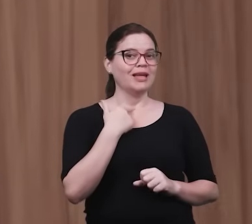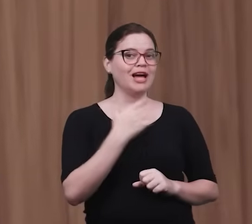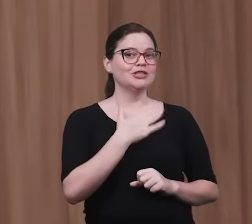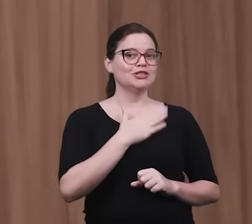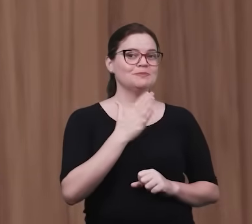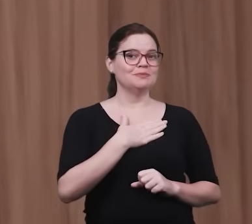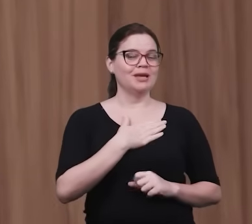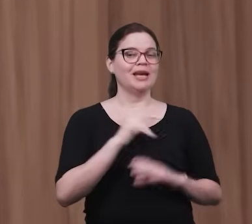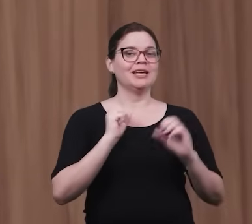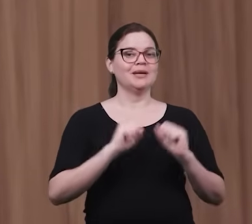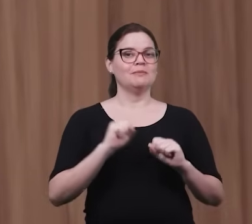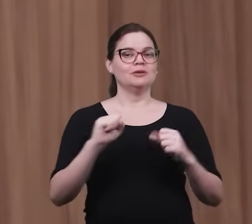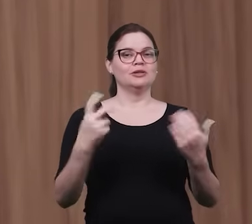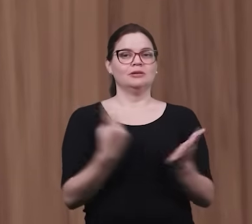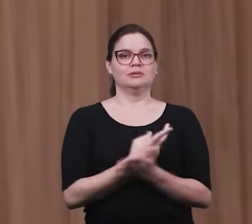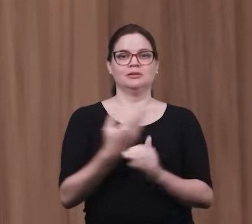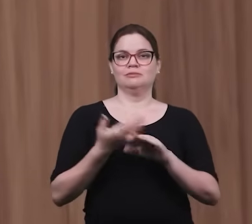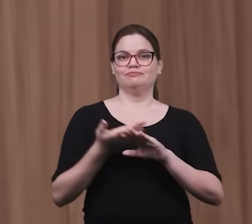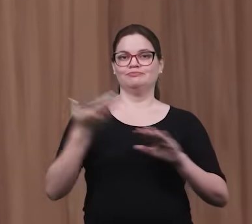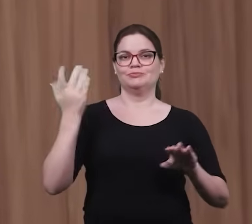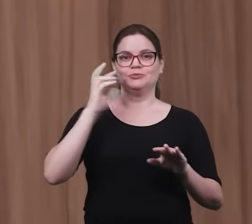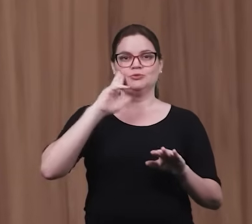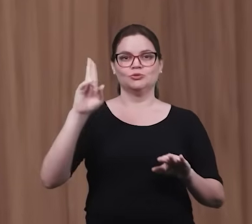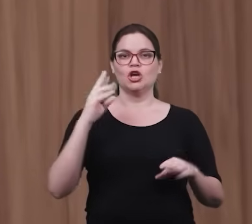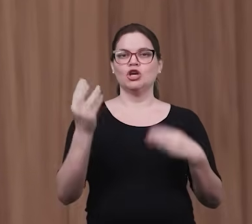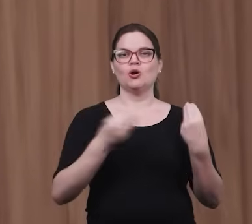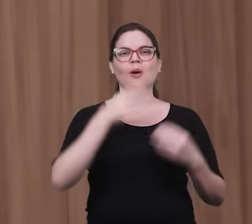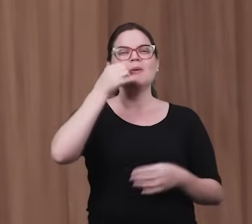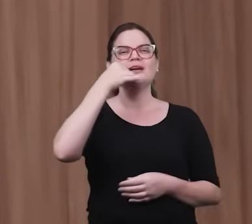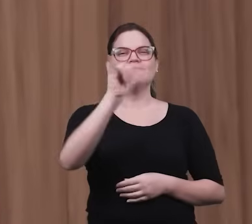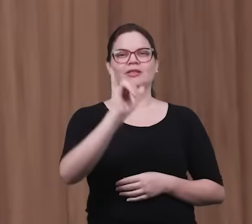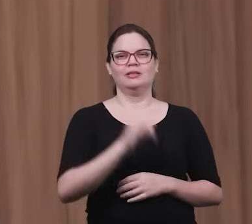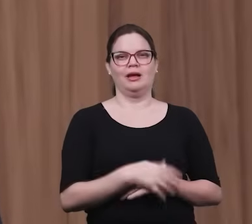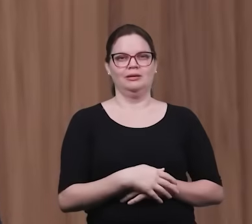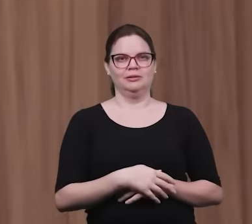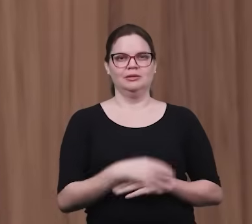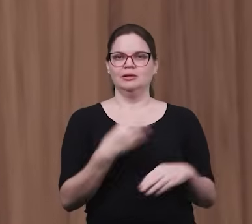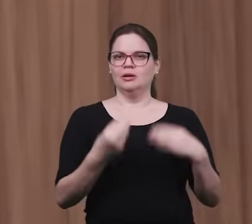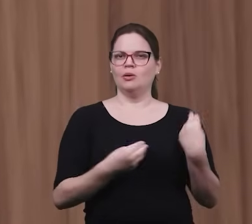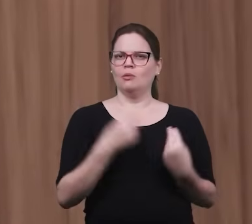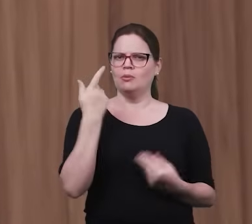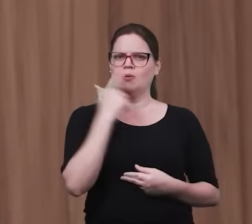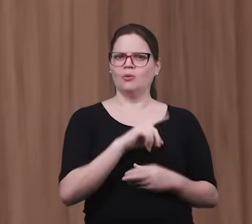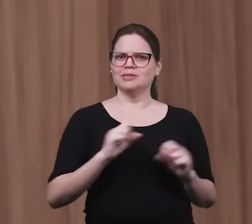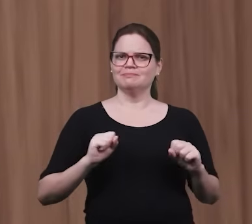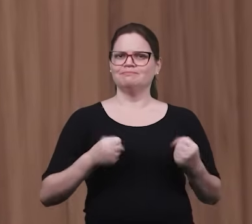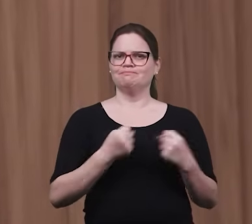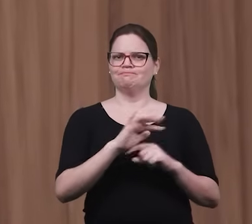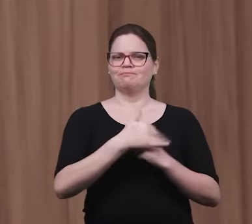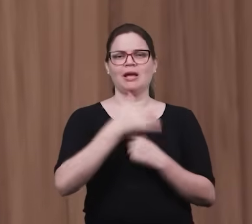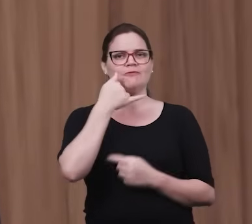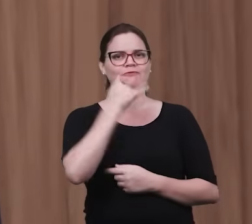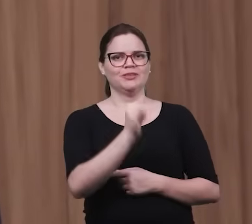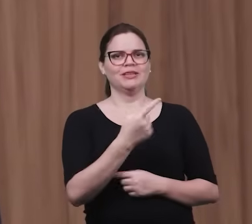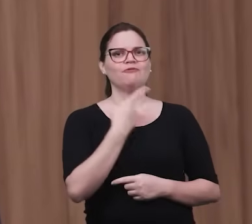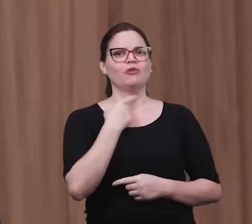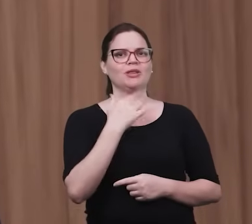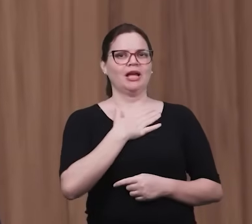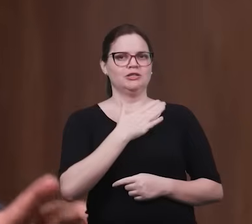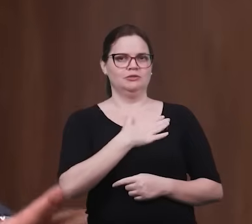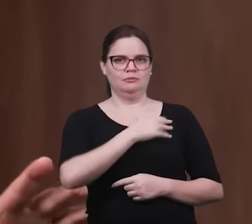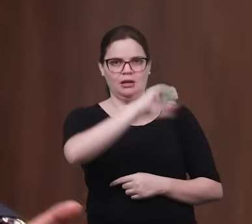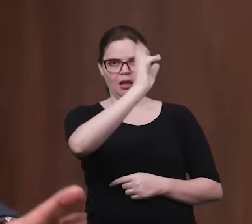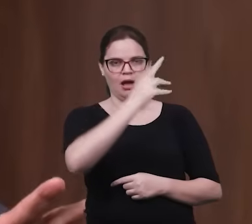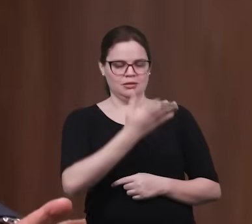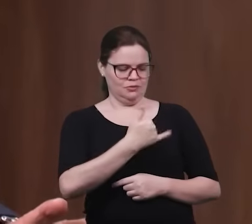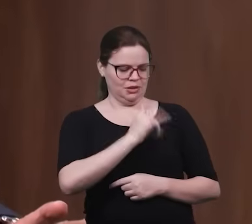o homem ou alguém do Senhor e como fugir deles? Como se blindar contra esses ídolos do coração?